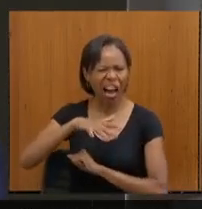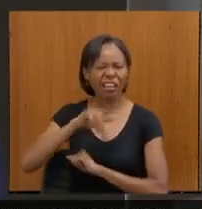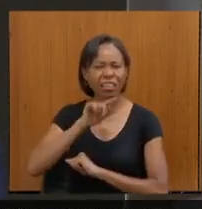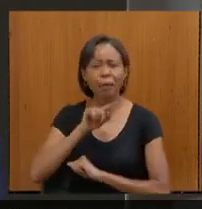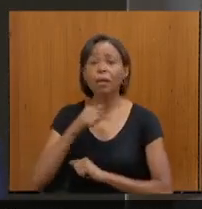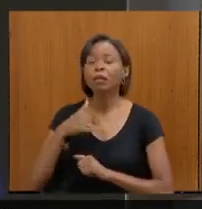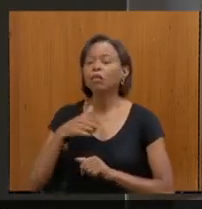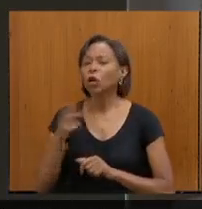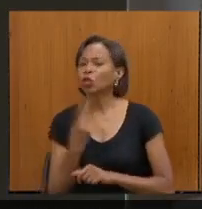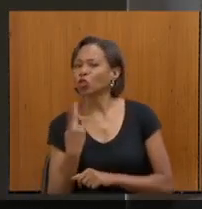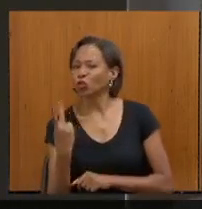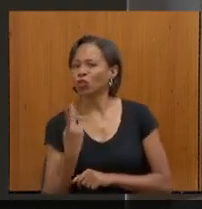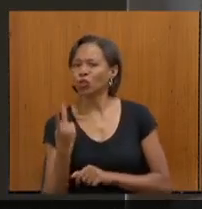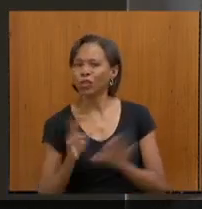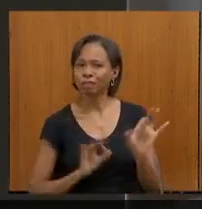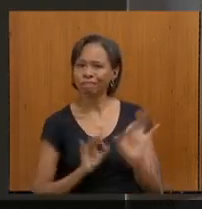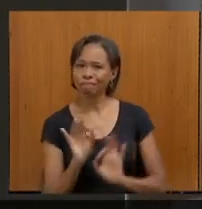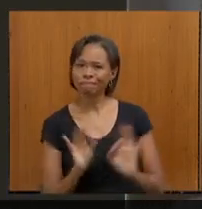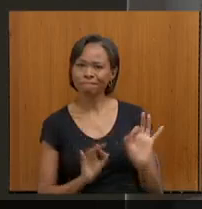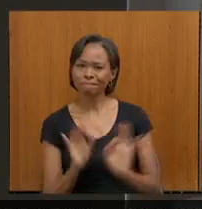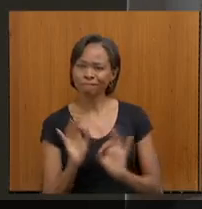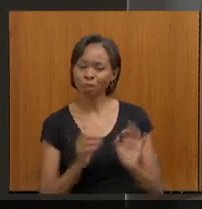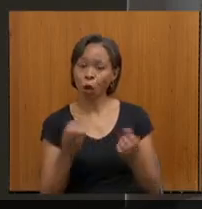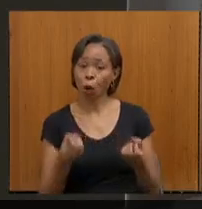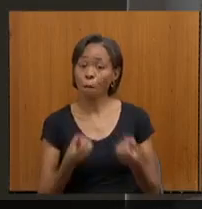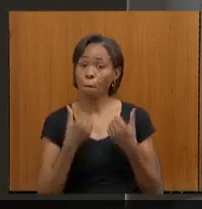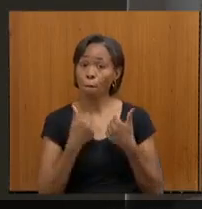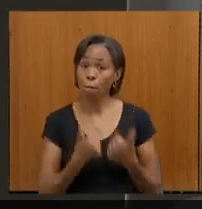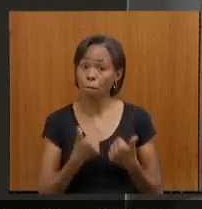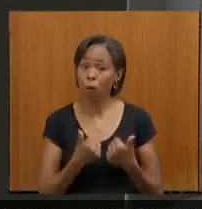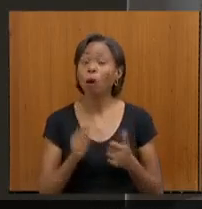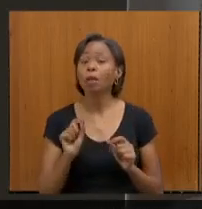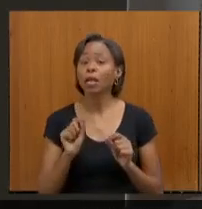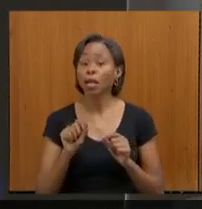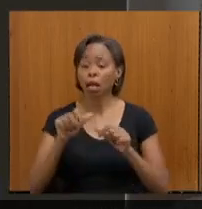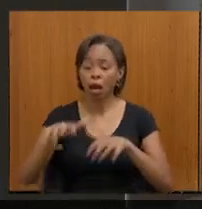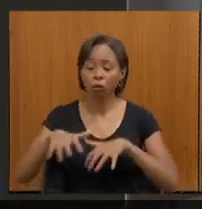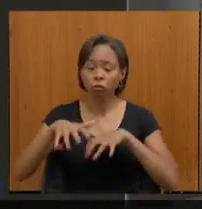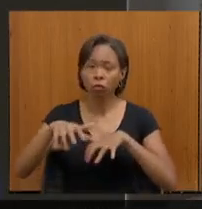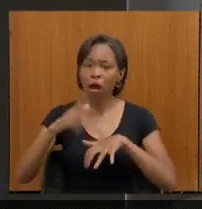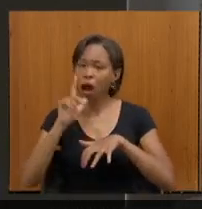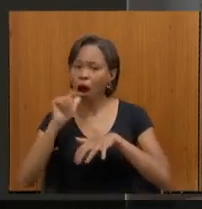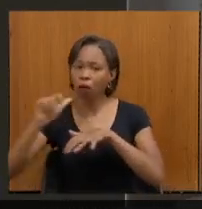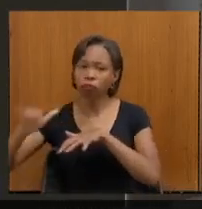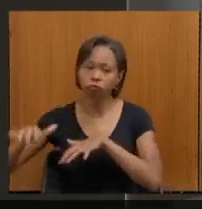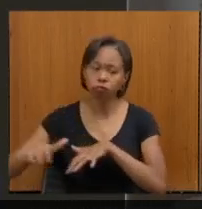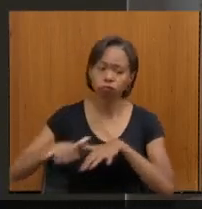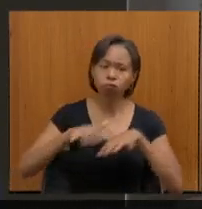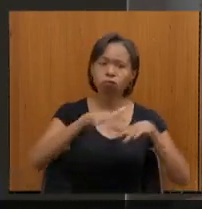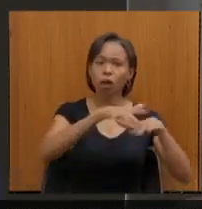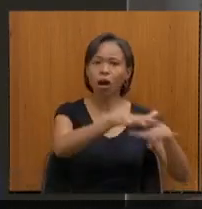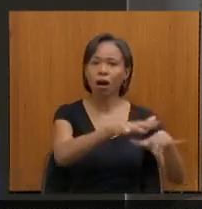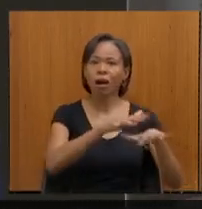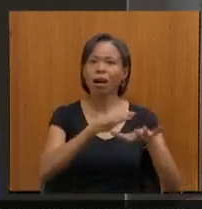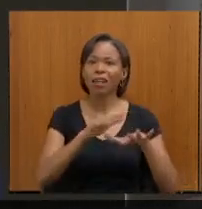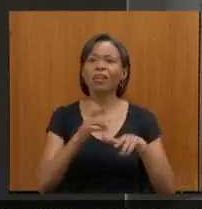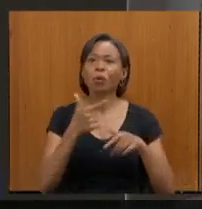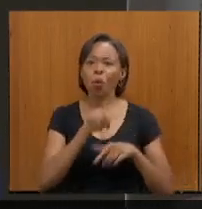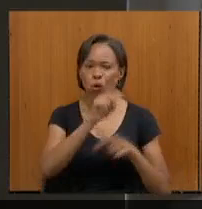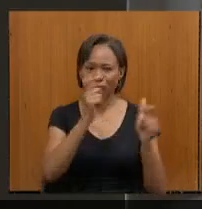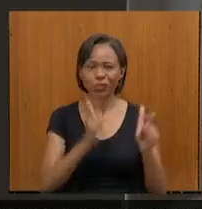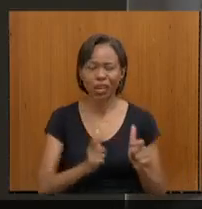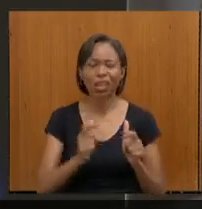muito bacana para levar a irrigação e isso foi o eu tenho não tem dúvida